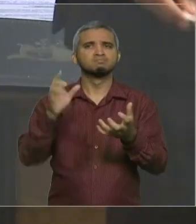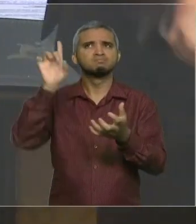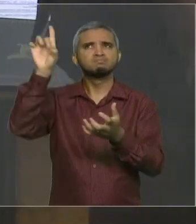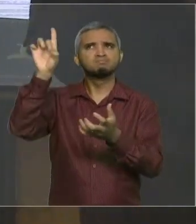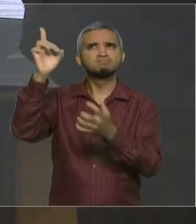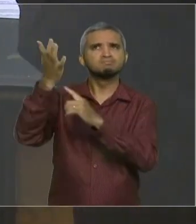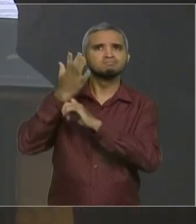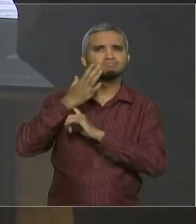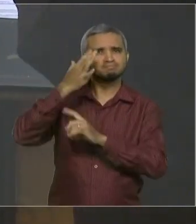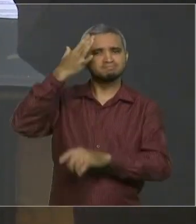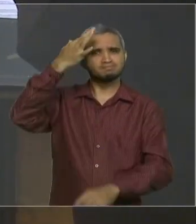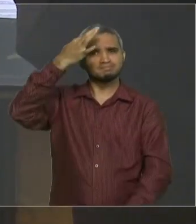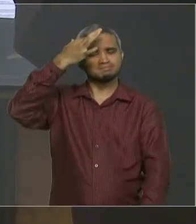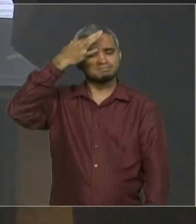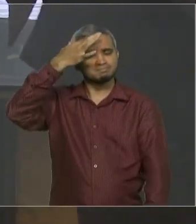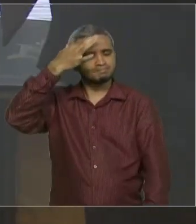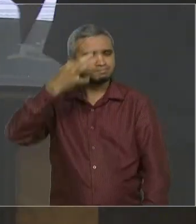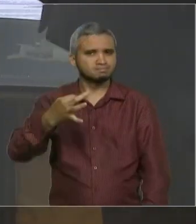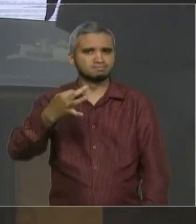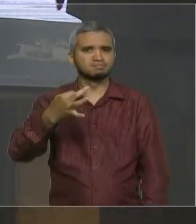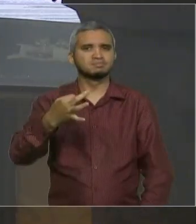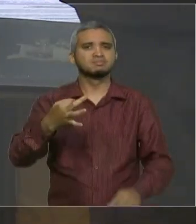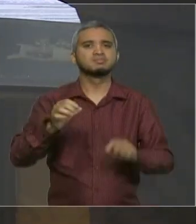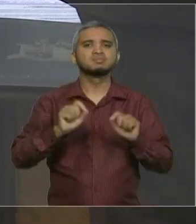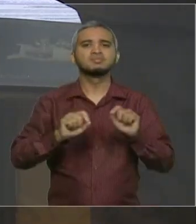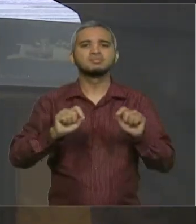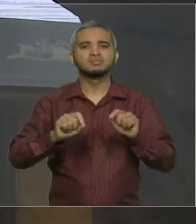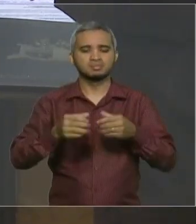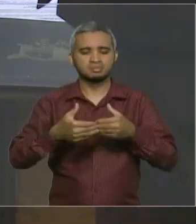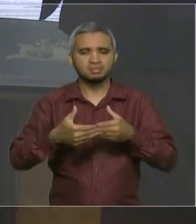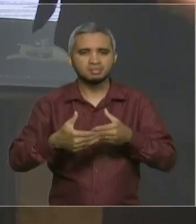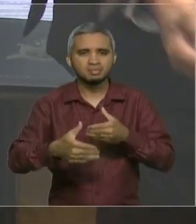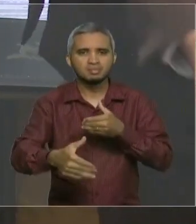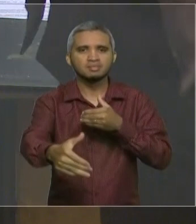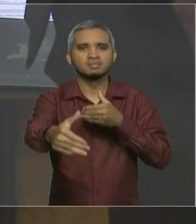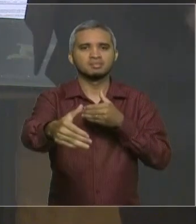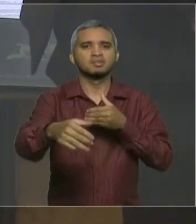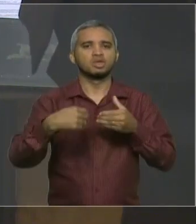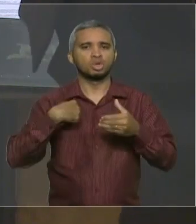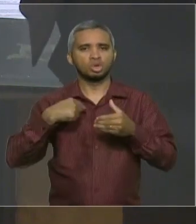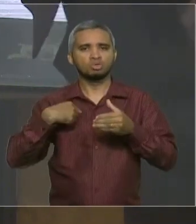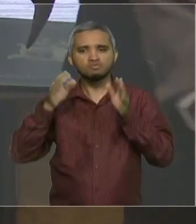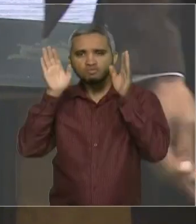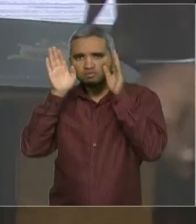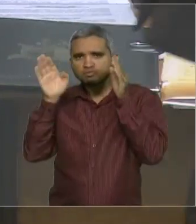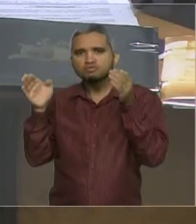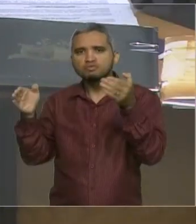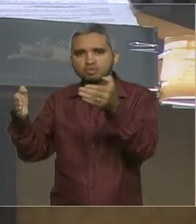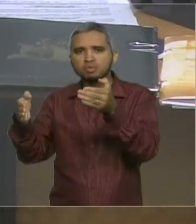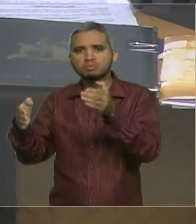de, durante essa legislatura, ter leis pensadas